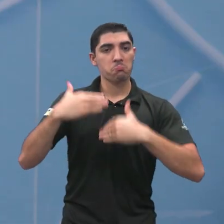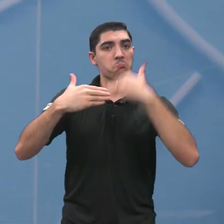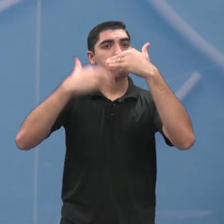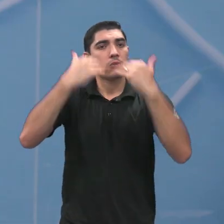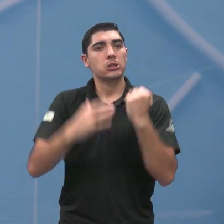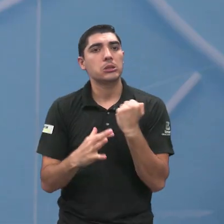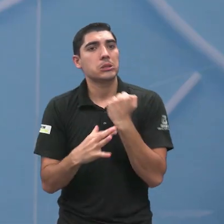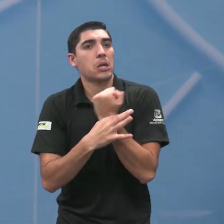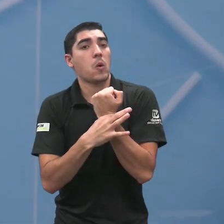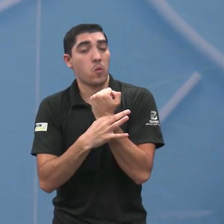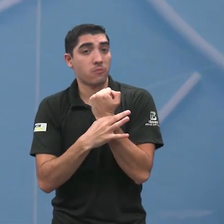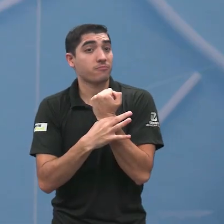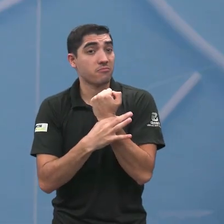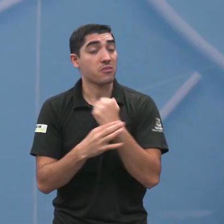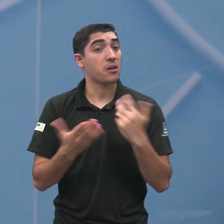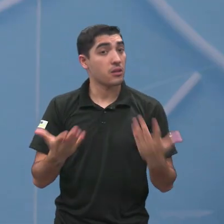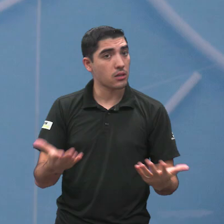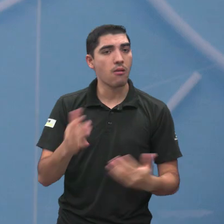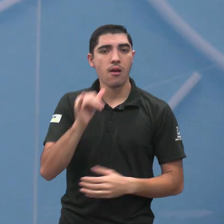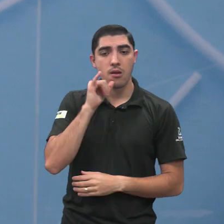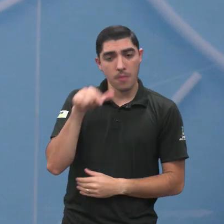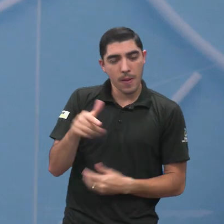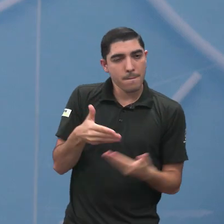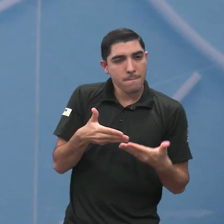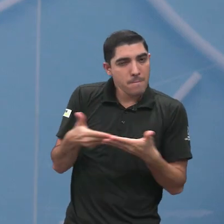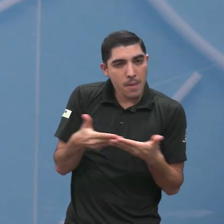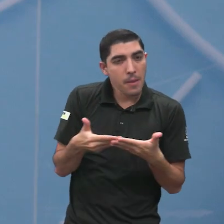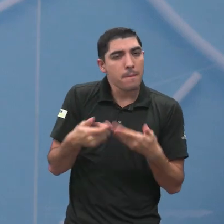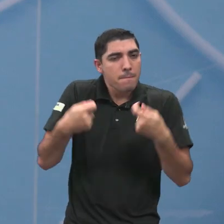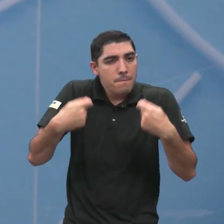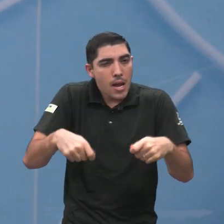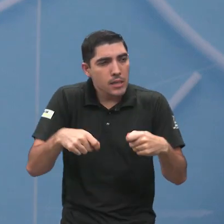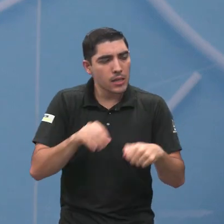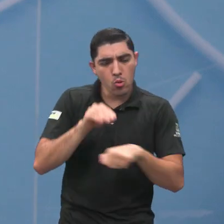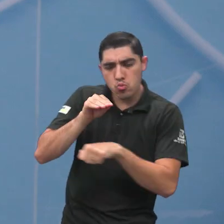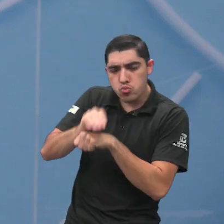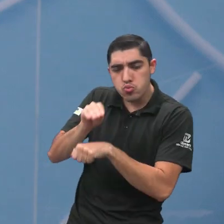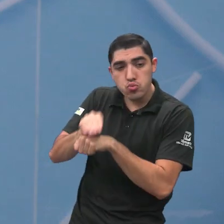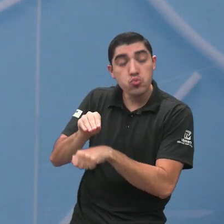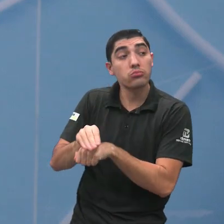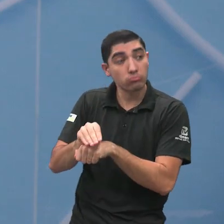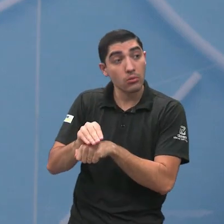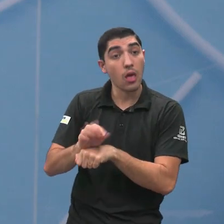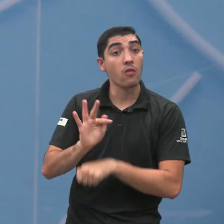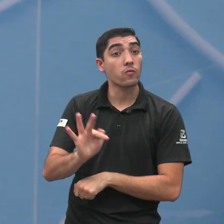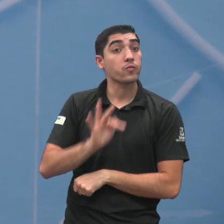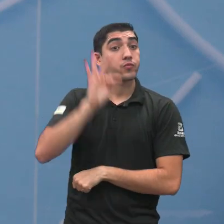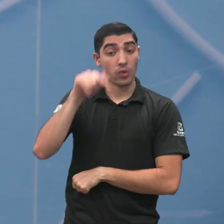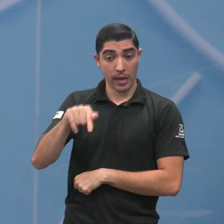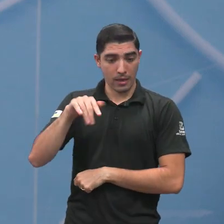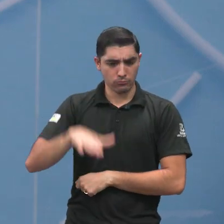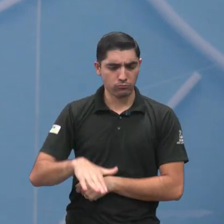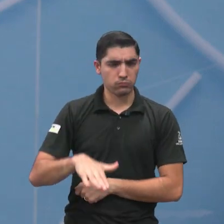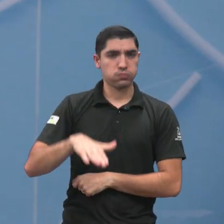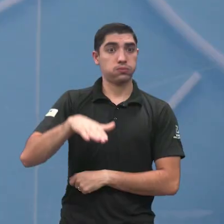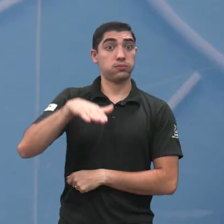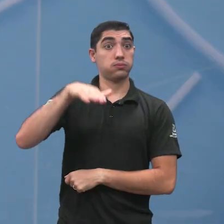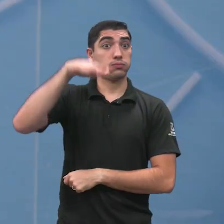que carece desses cuidados no momento inicial de vida, geralmente na fase adulta, se muito repetido,